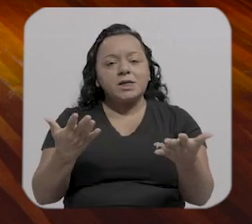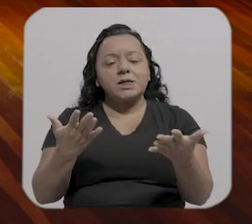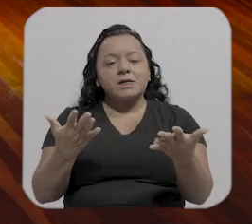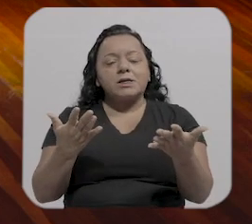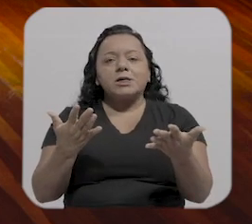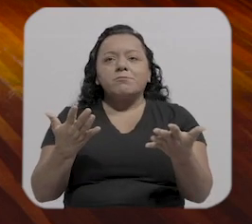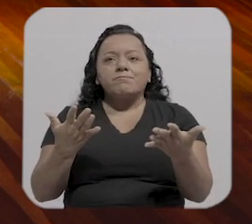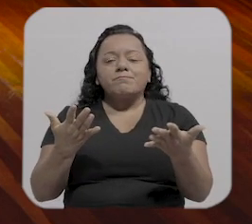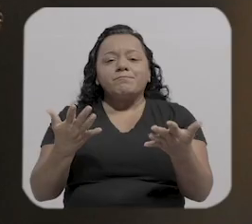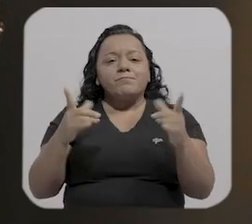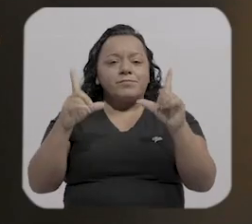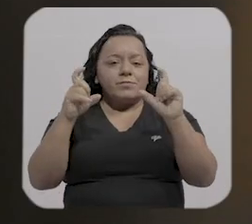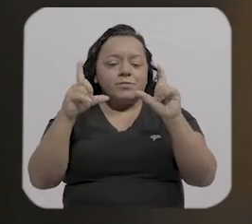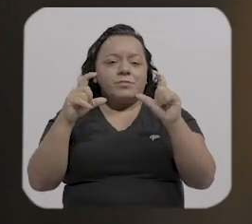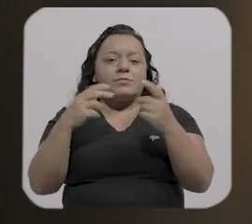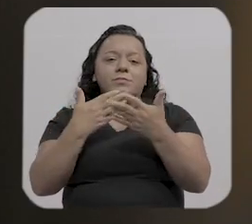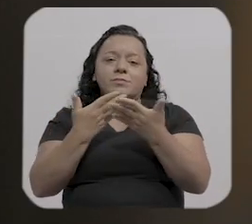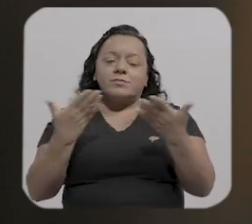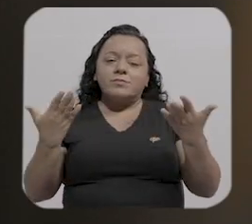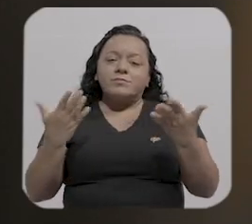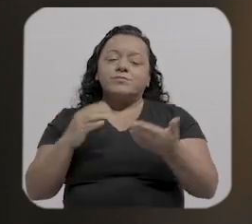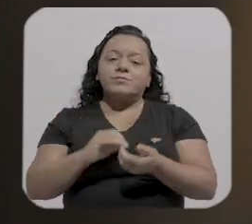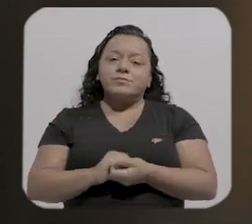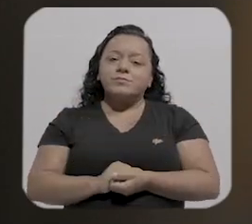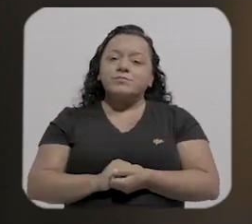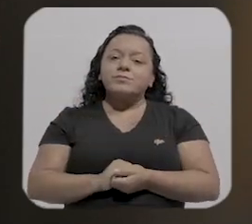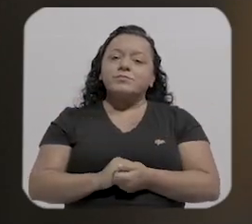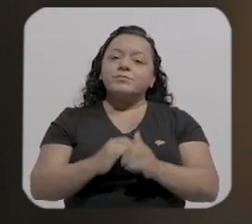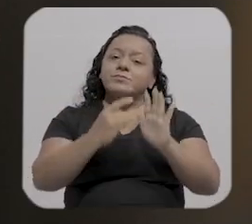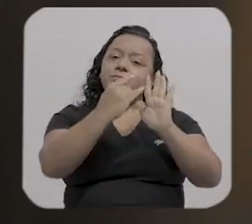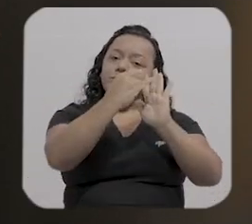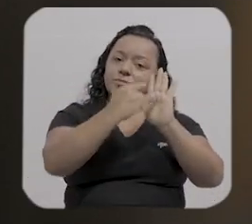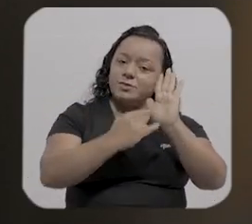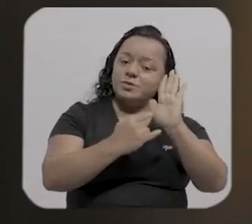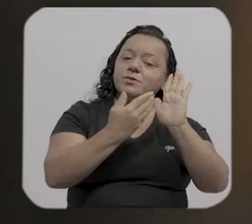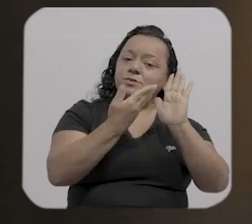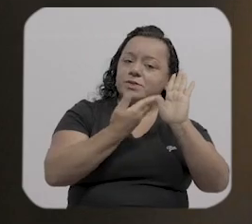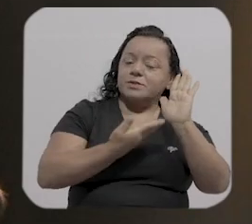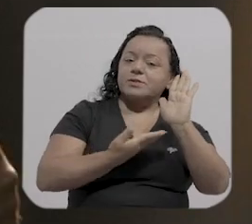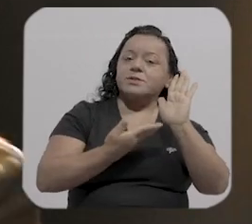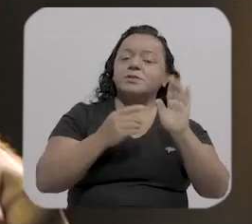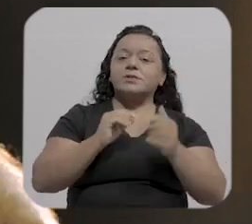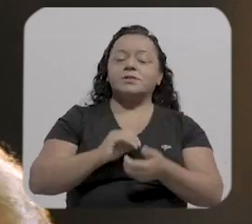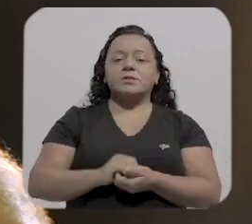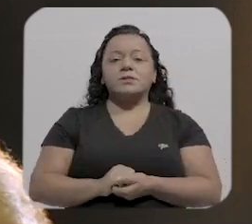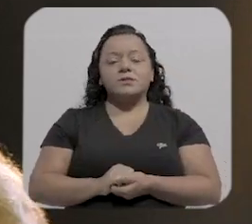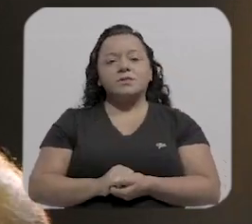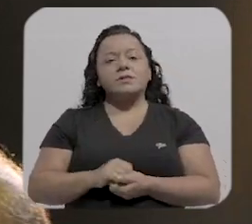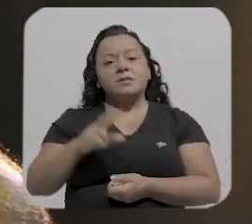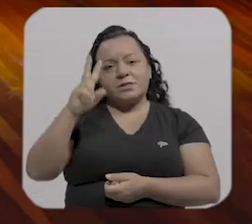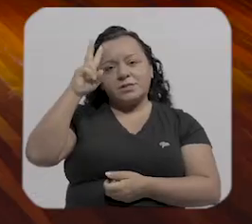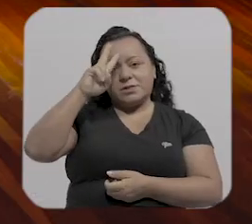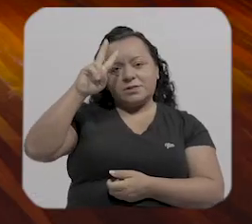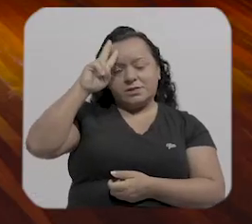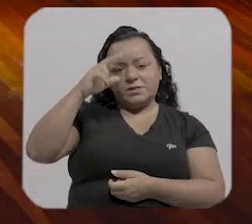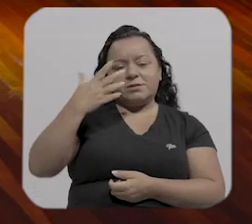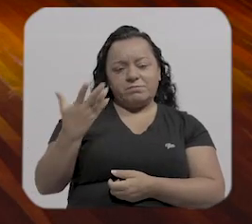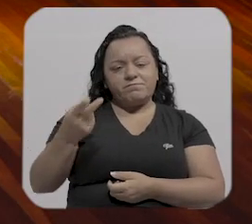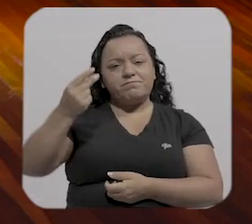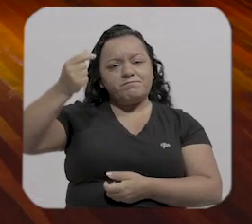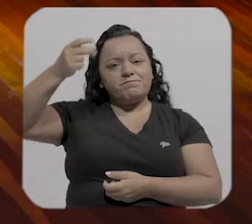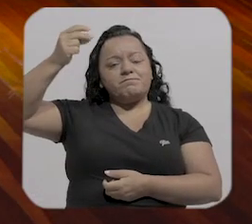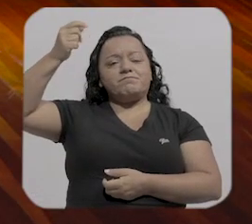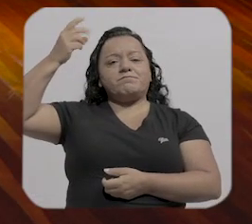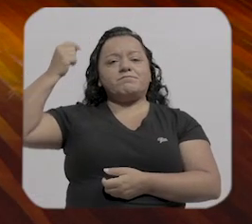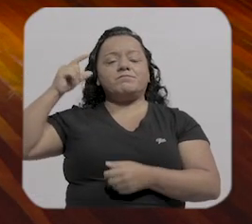essa questão fotográfica aqui desses documentos, né? Vamos assim dizer, né? E eu sei que